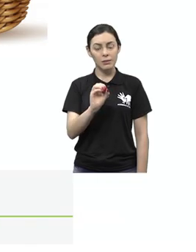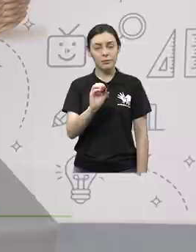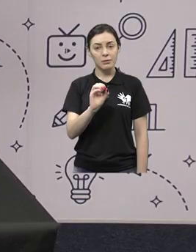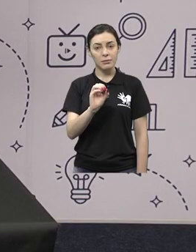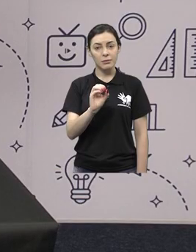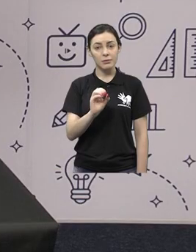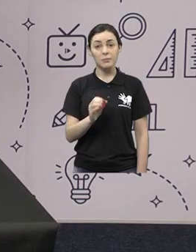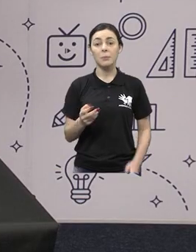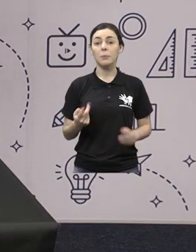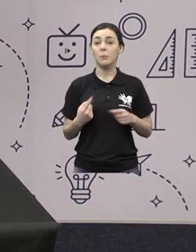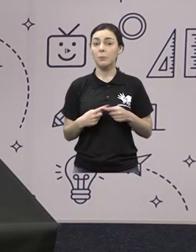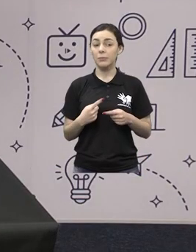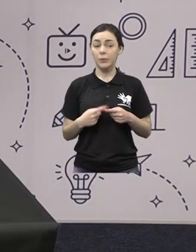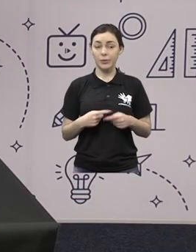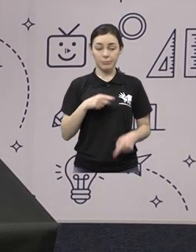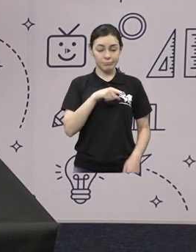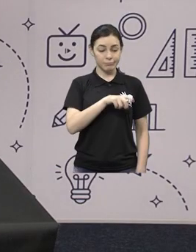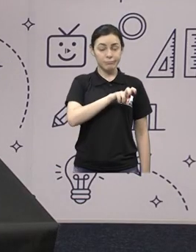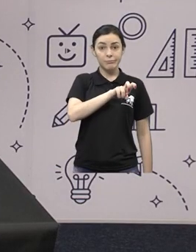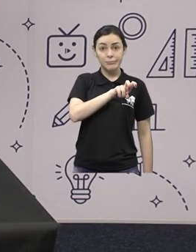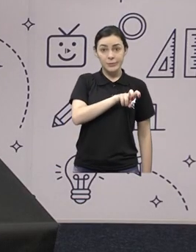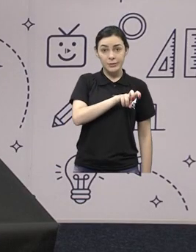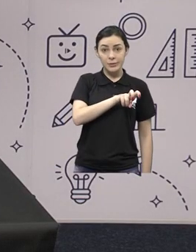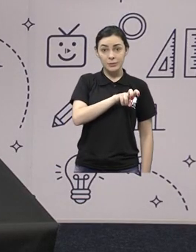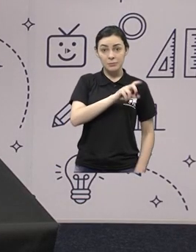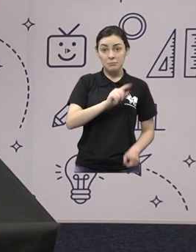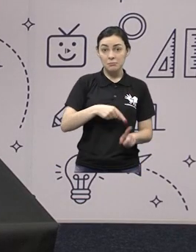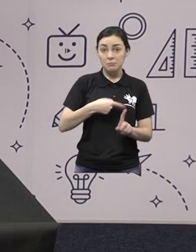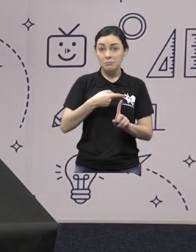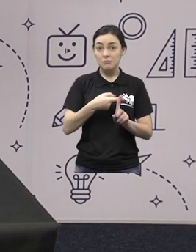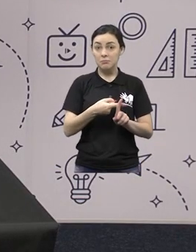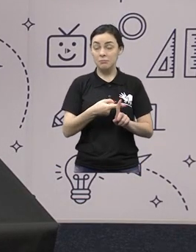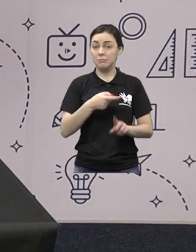quantidade 10. Aqui eu tinha 5,